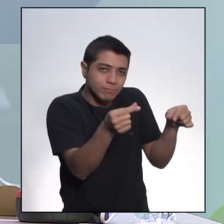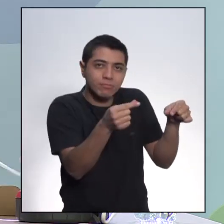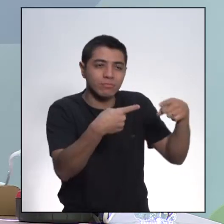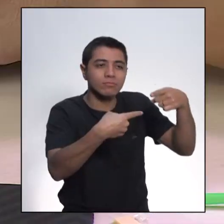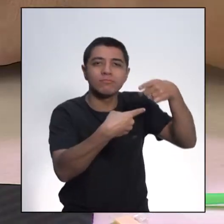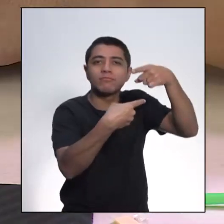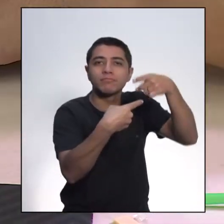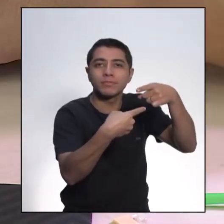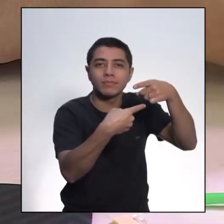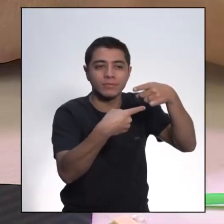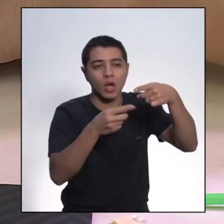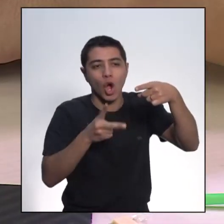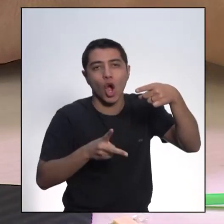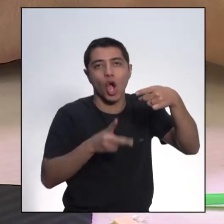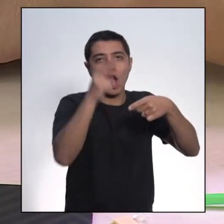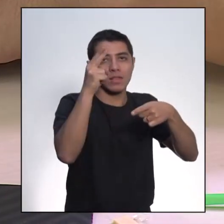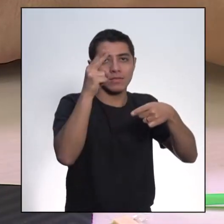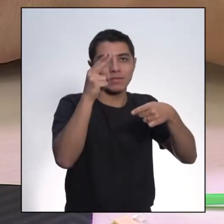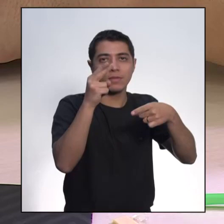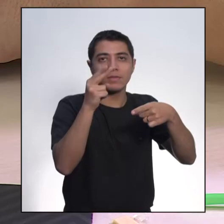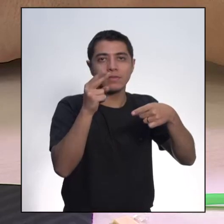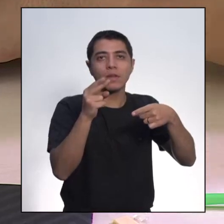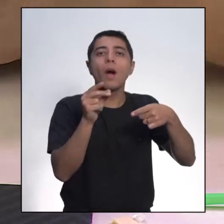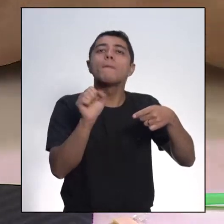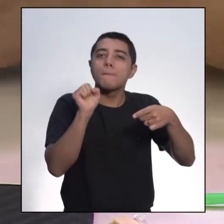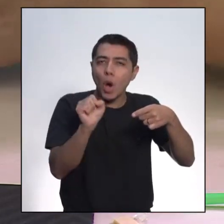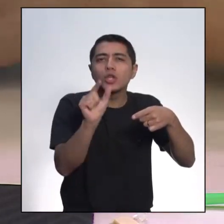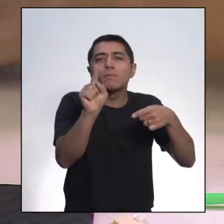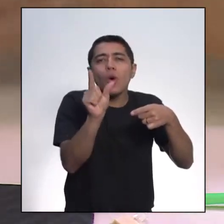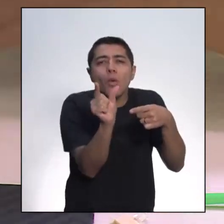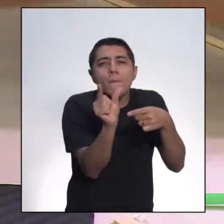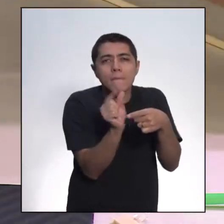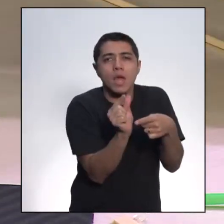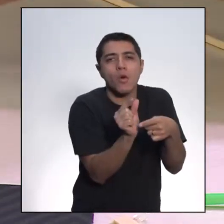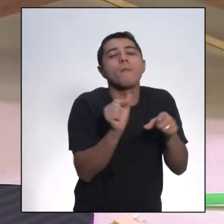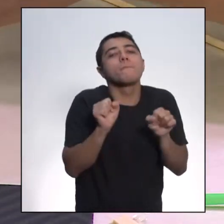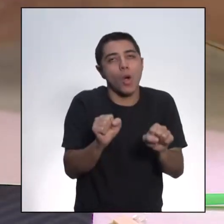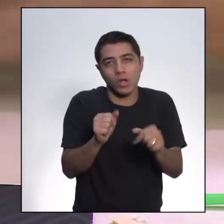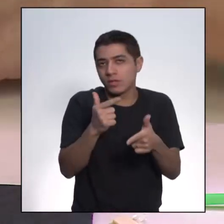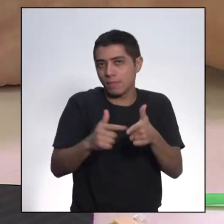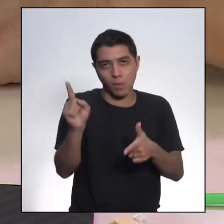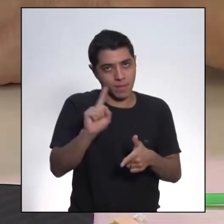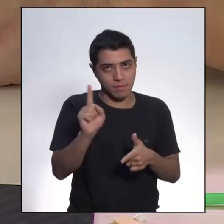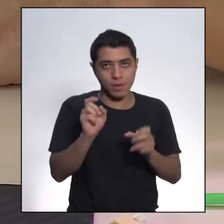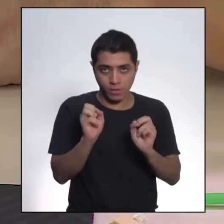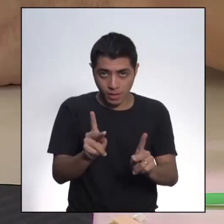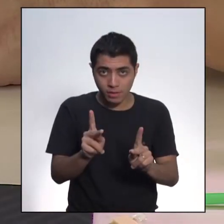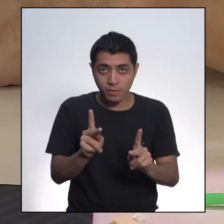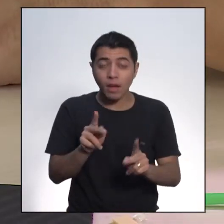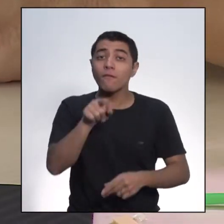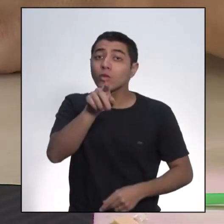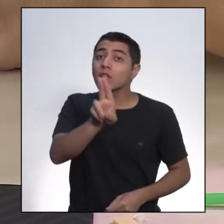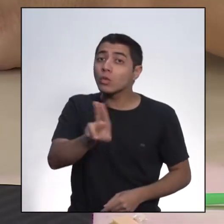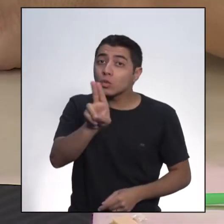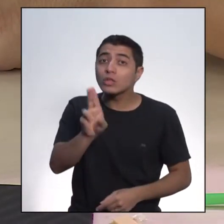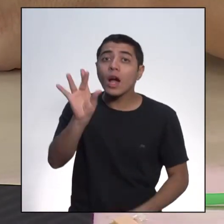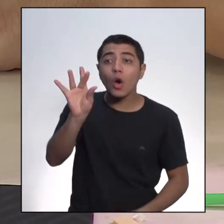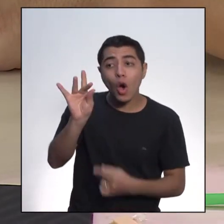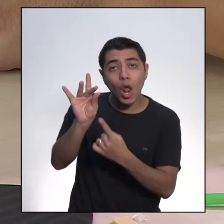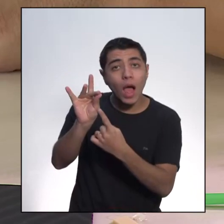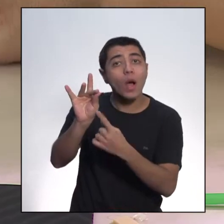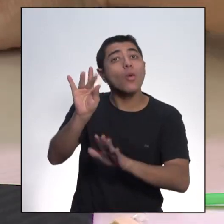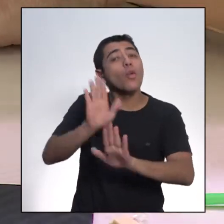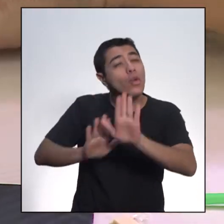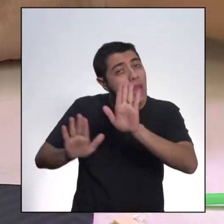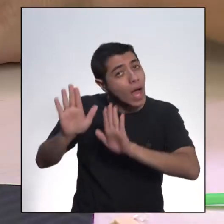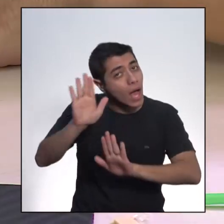E aí, passo a cola. Quando você for usar, você toma só um pouquinho de cuidado, porque, conforme eu falei dos materiais, né, se o seu canudinho for